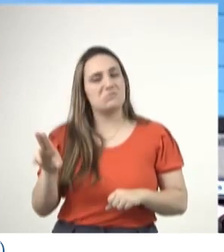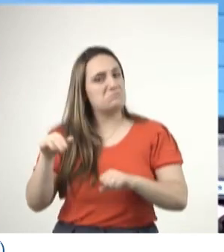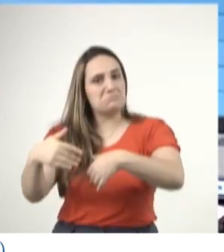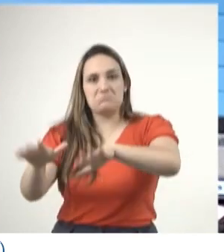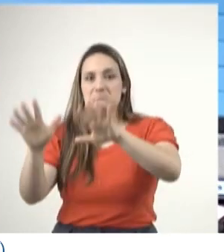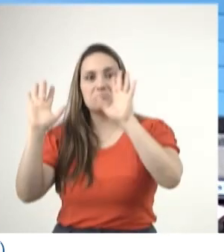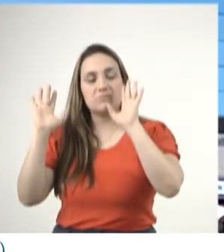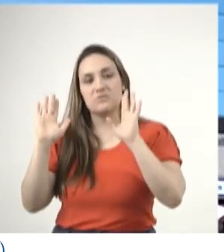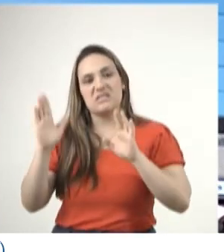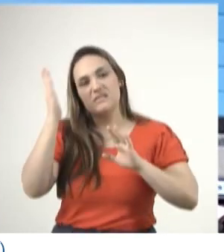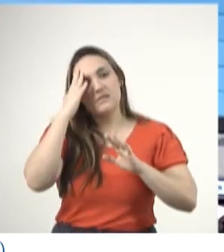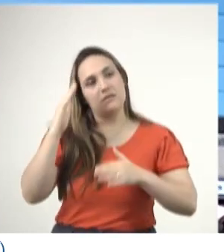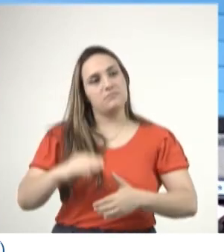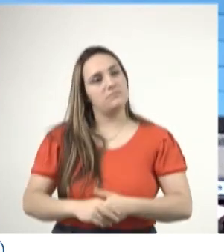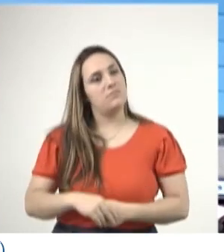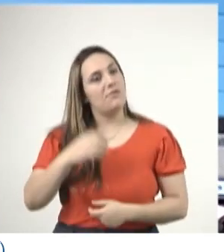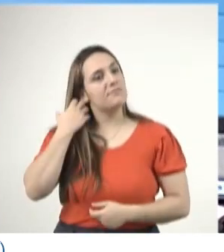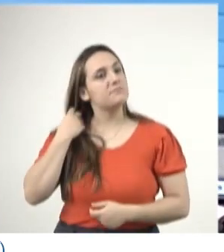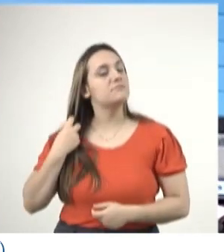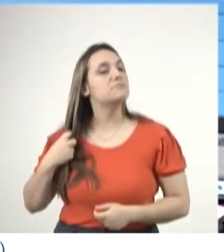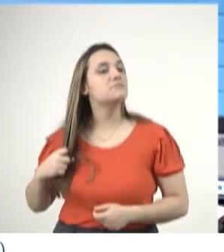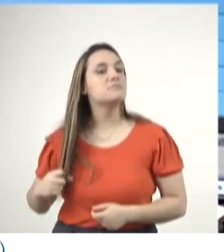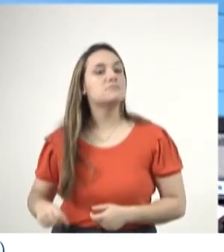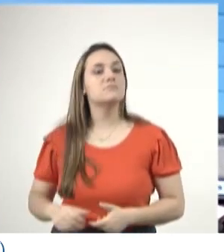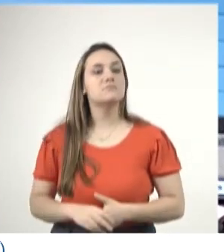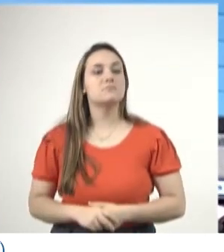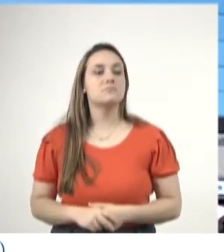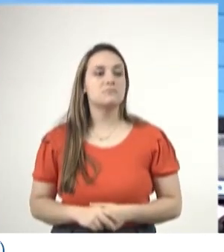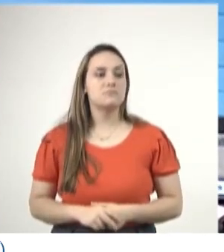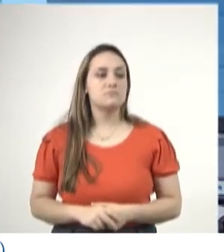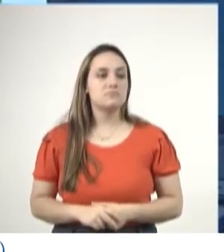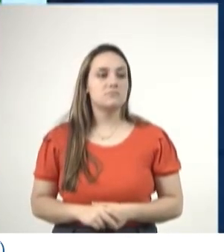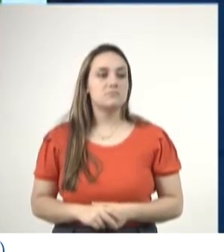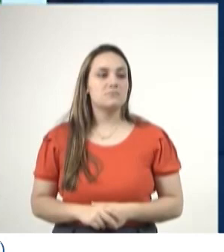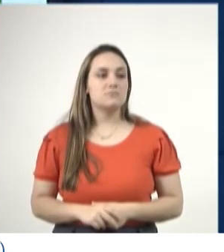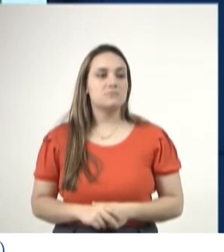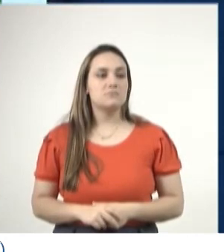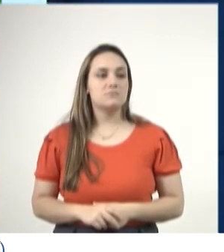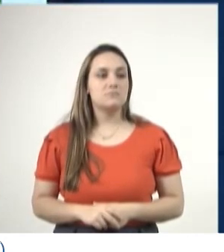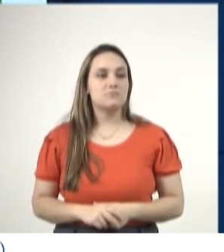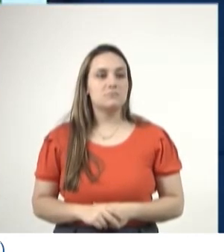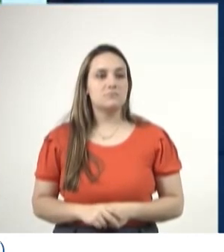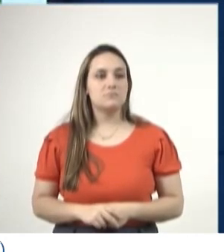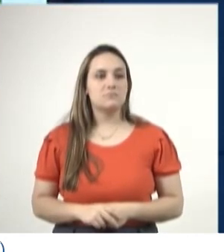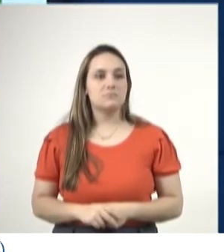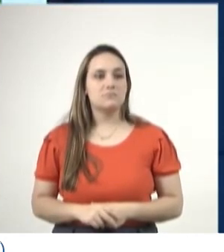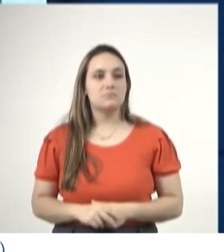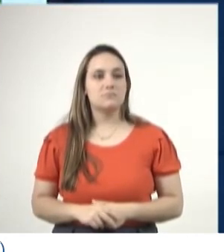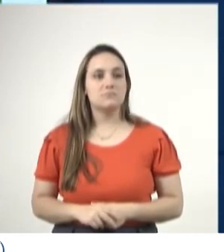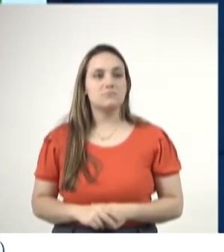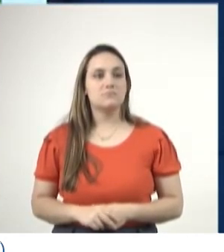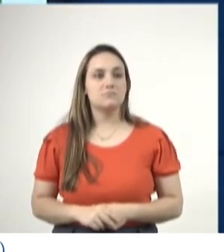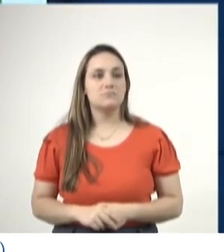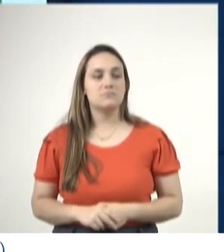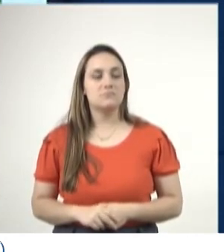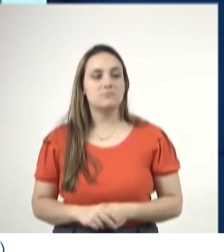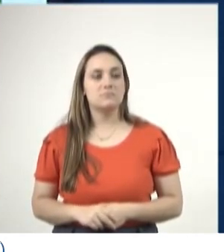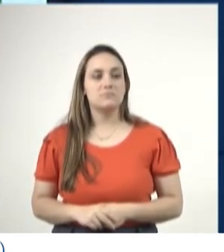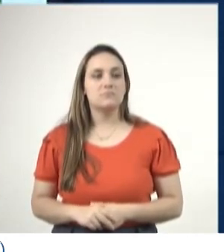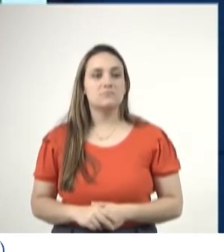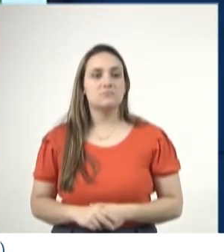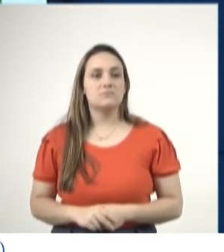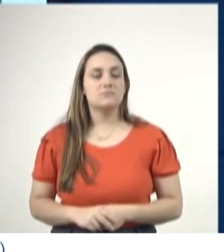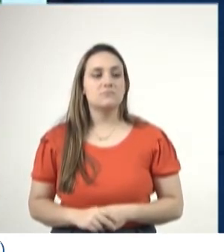sabem o que eles fazem. E eles identificaram que, quando sobe, geralmente tem relação com morte